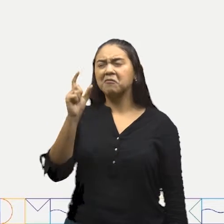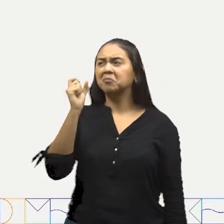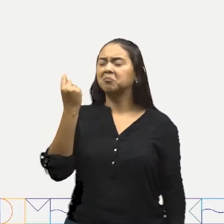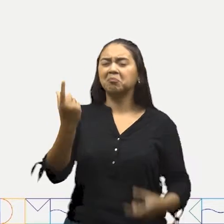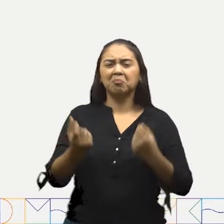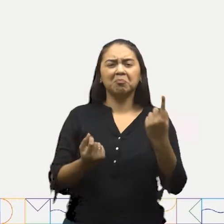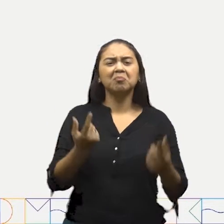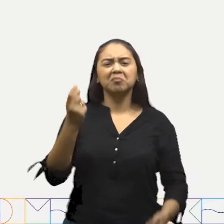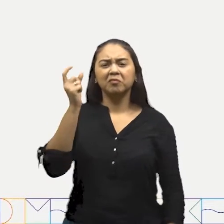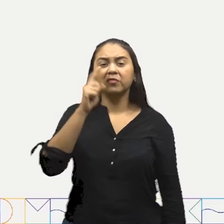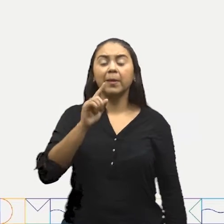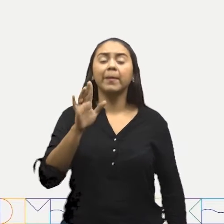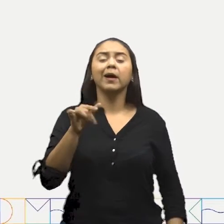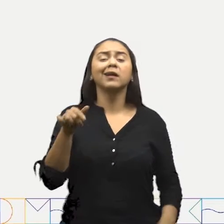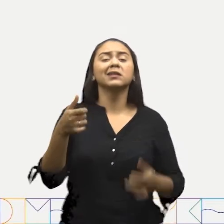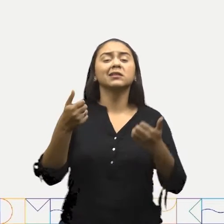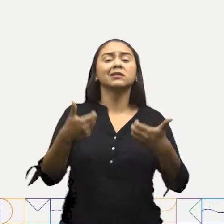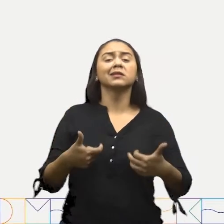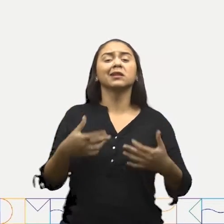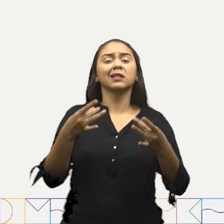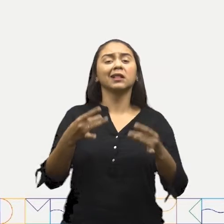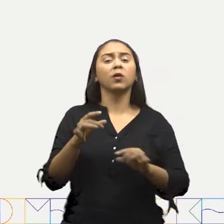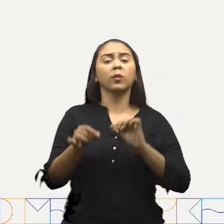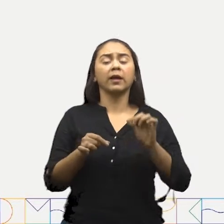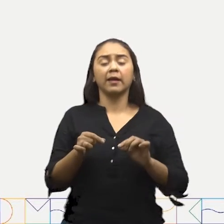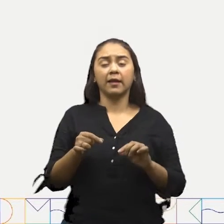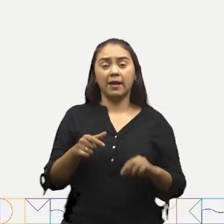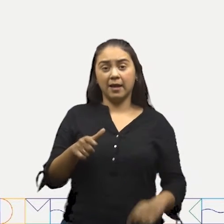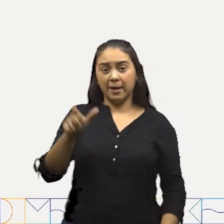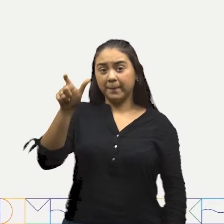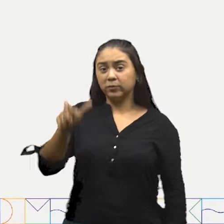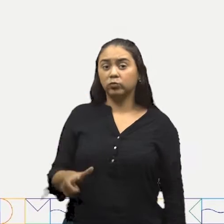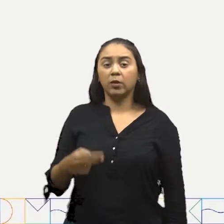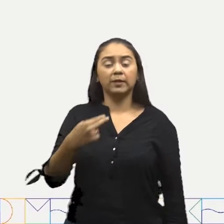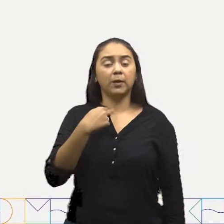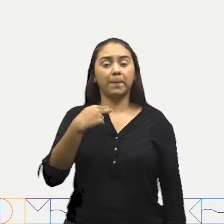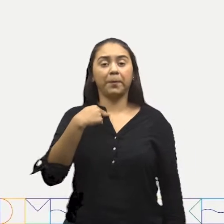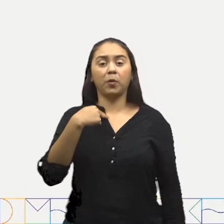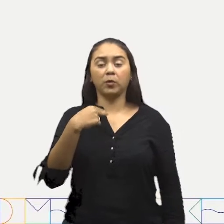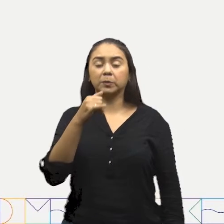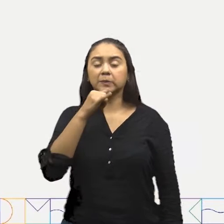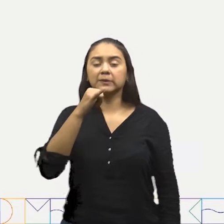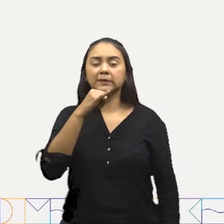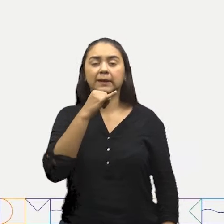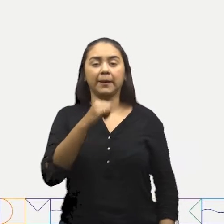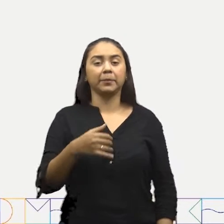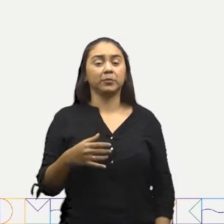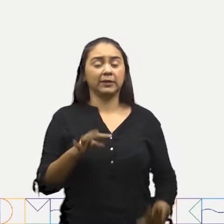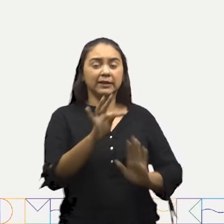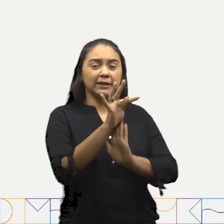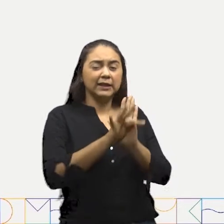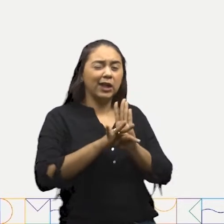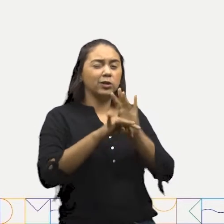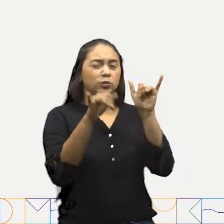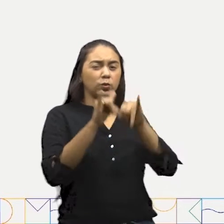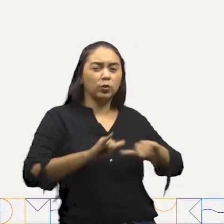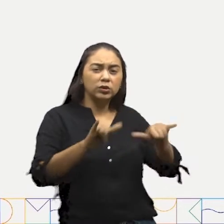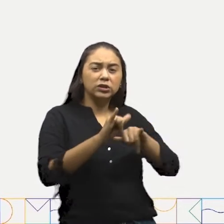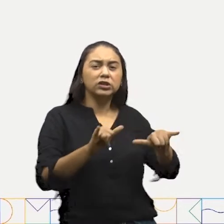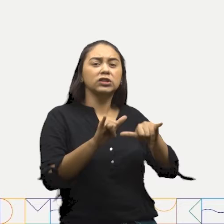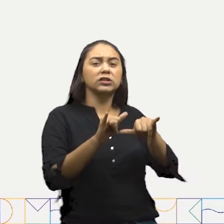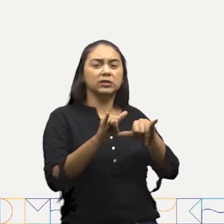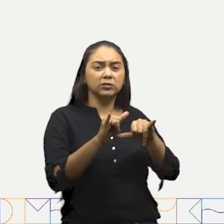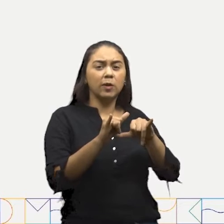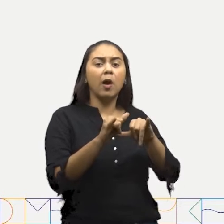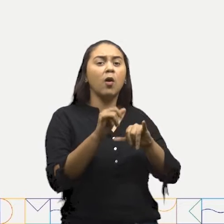ouvir por aí, não é? Ela quer dizer que a pessoa não se envolverá em algo. Quando eu digo que o texto de notícia